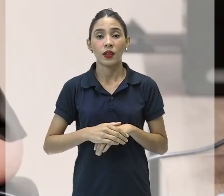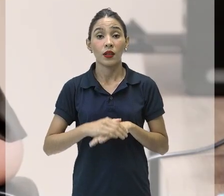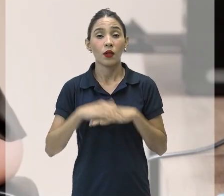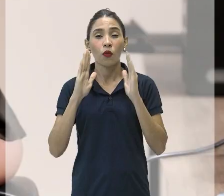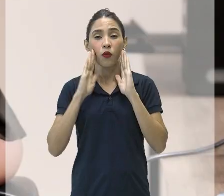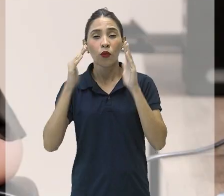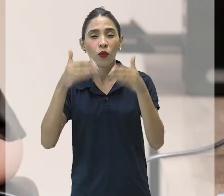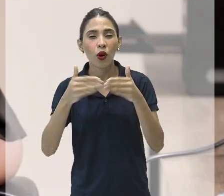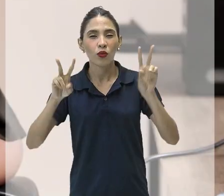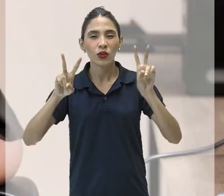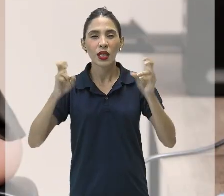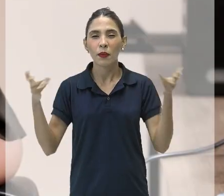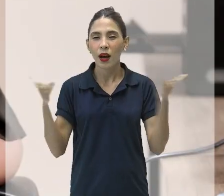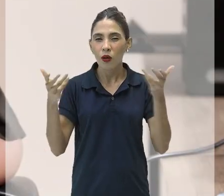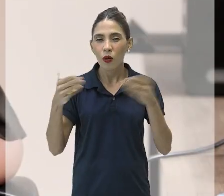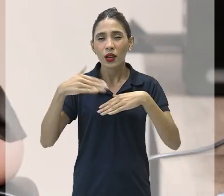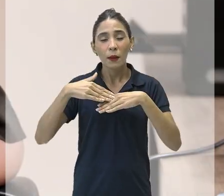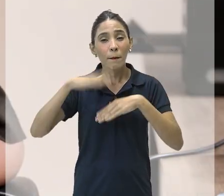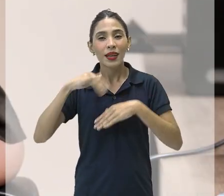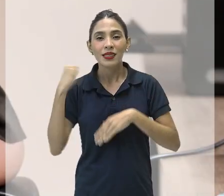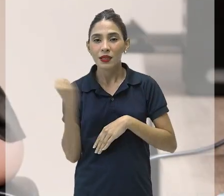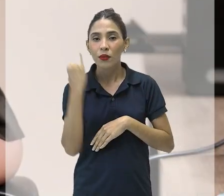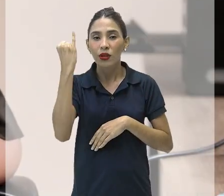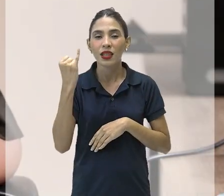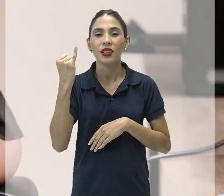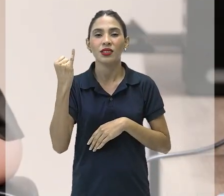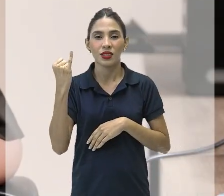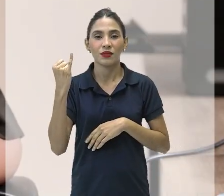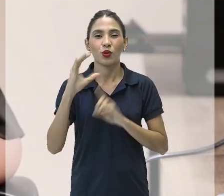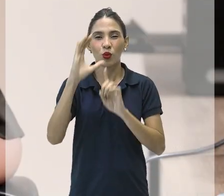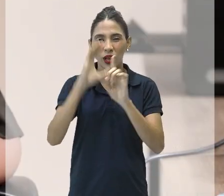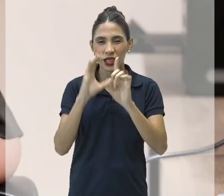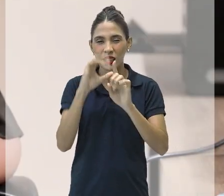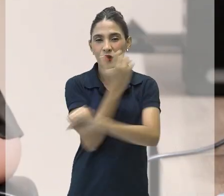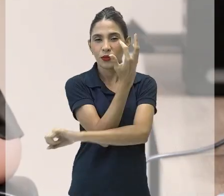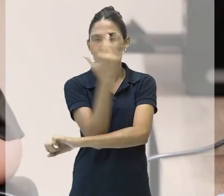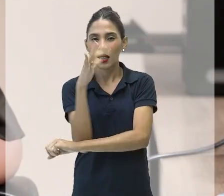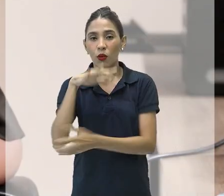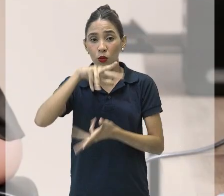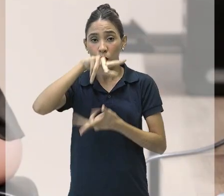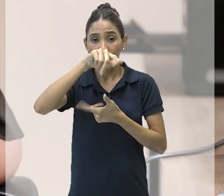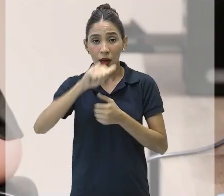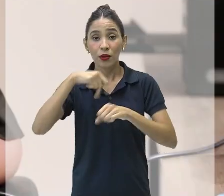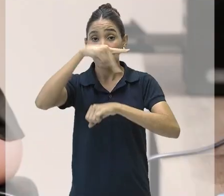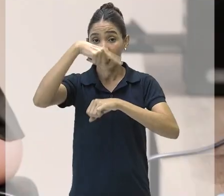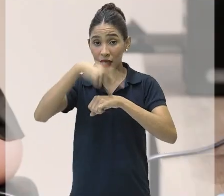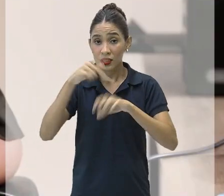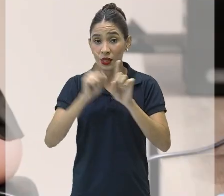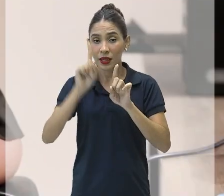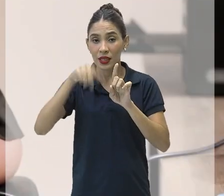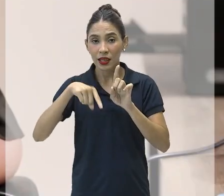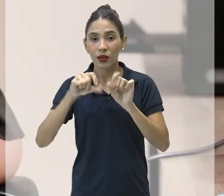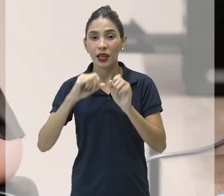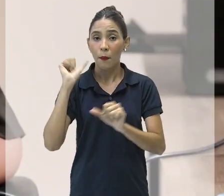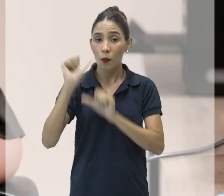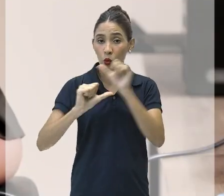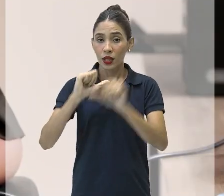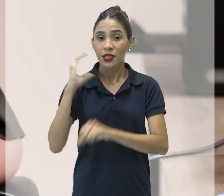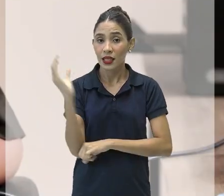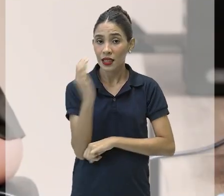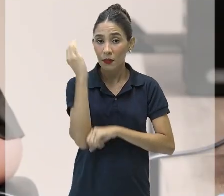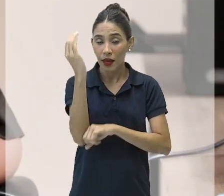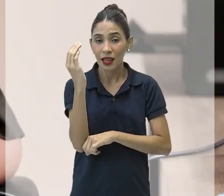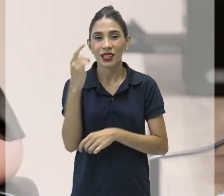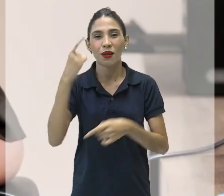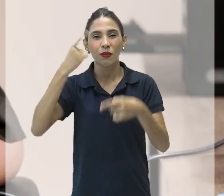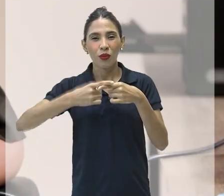para uma temática que tem sido muito importante na agenda ambiental global e do nosso país, que são as mudanças climáticas. Devido